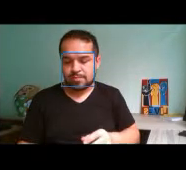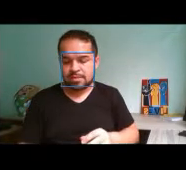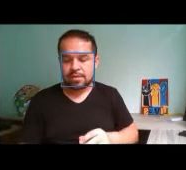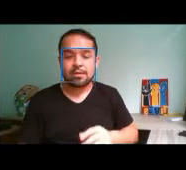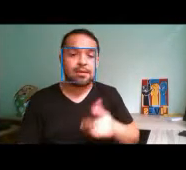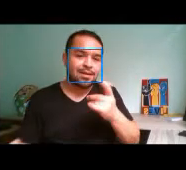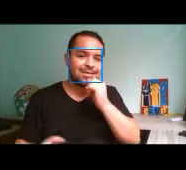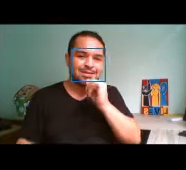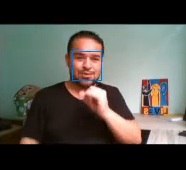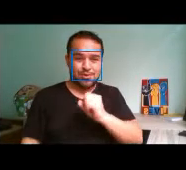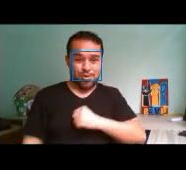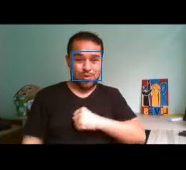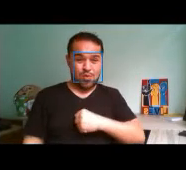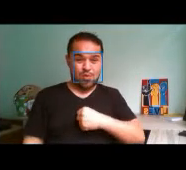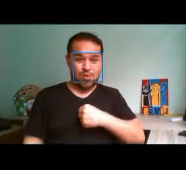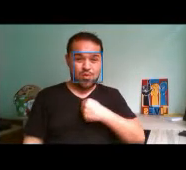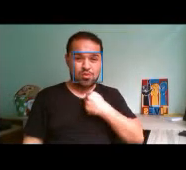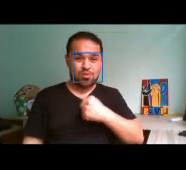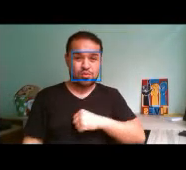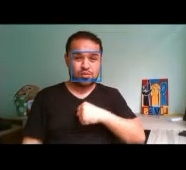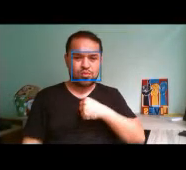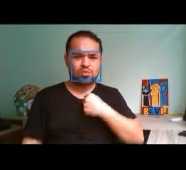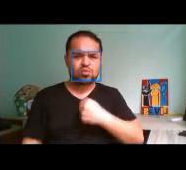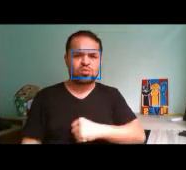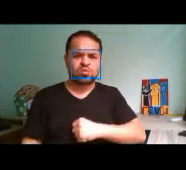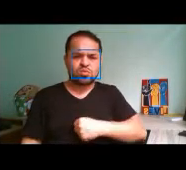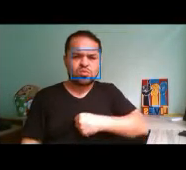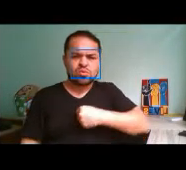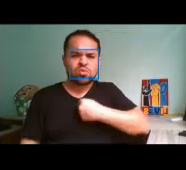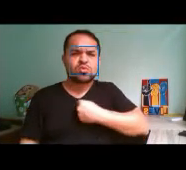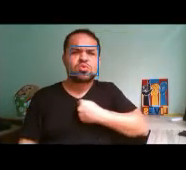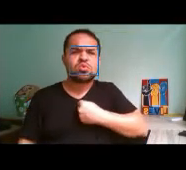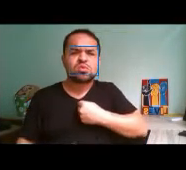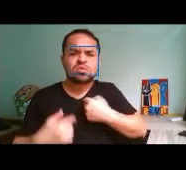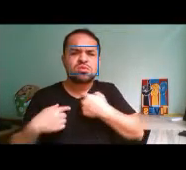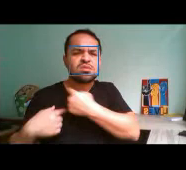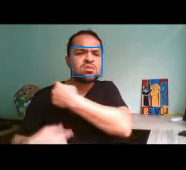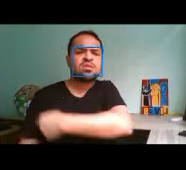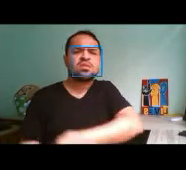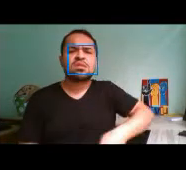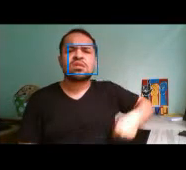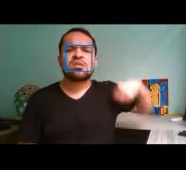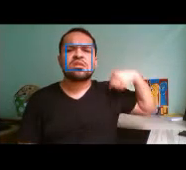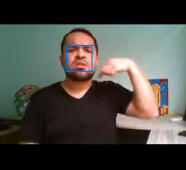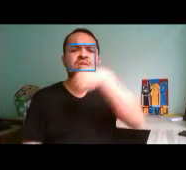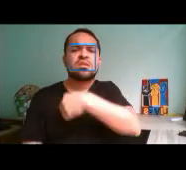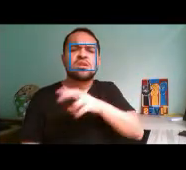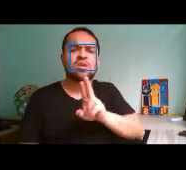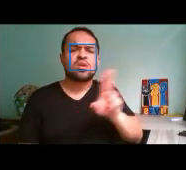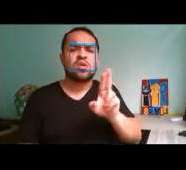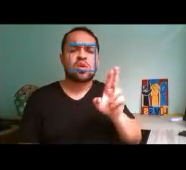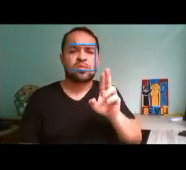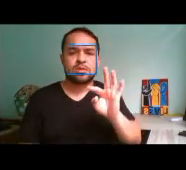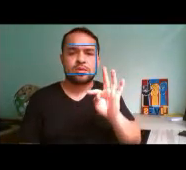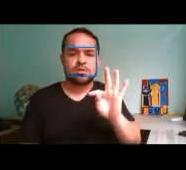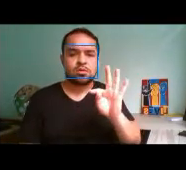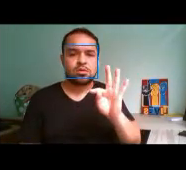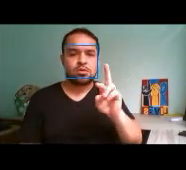está trabalhando, que é ódio, onde que é feito esse sinal? Veja, o local principal aqui é o